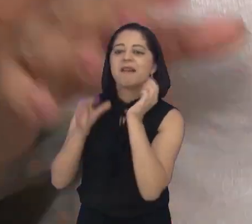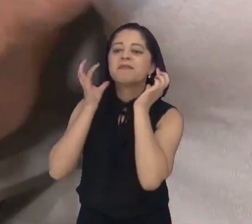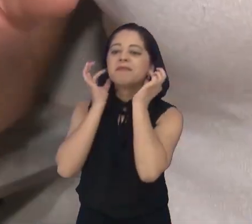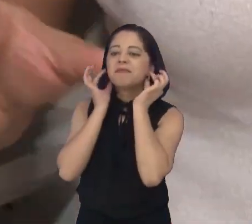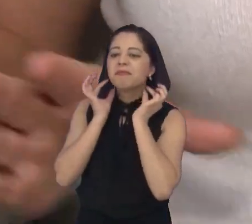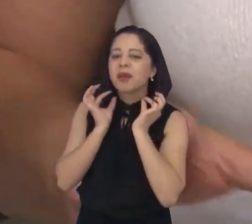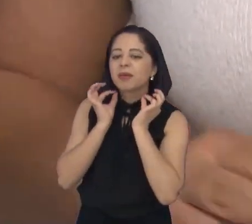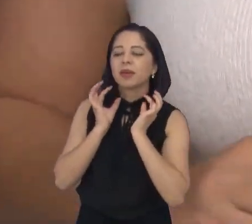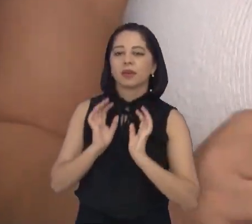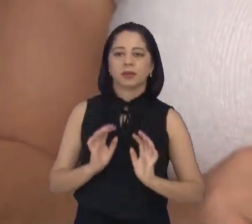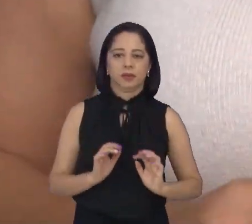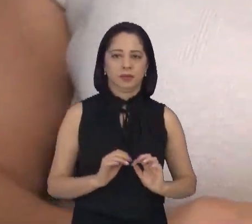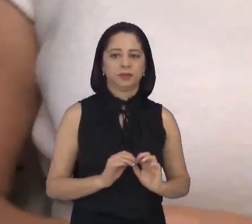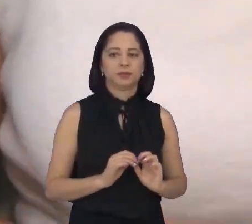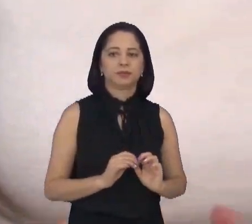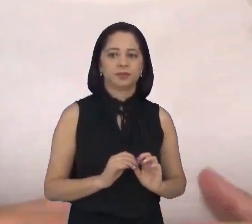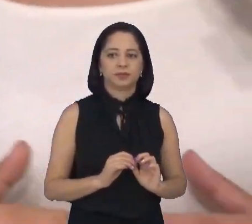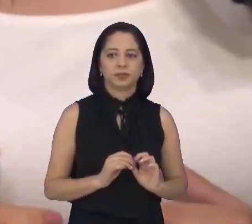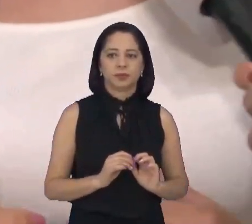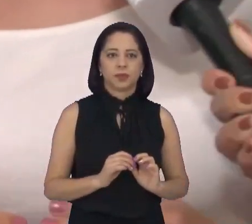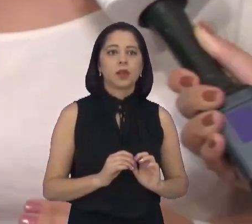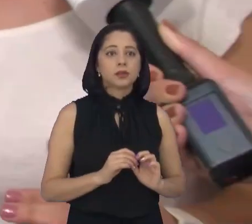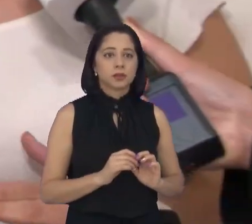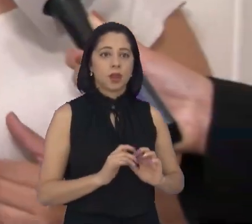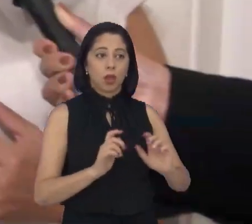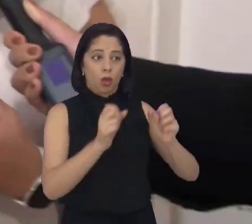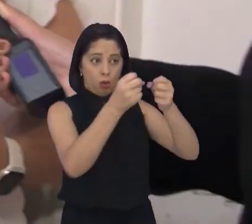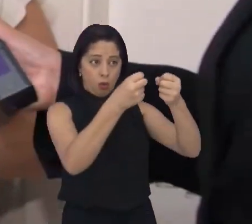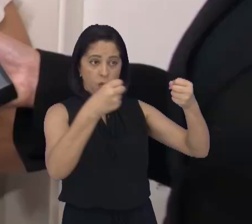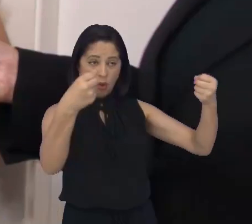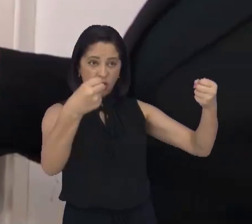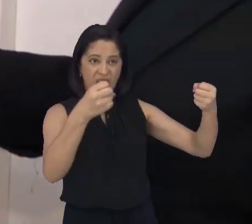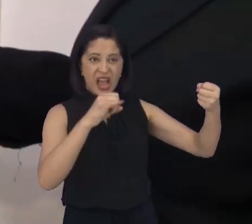Sim. Não, o espaço, também se